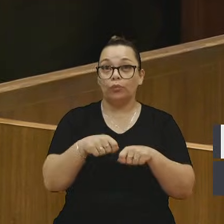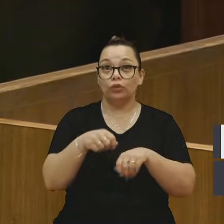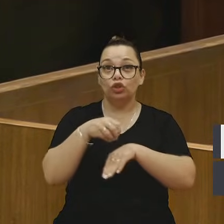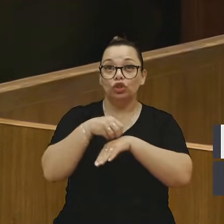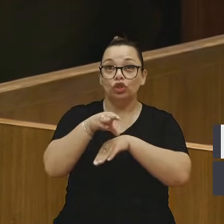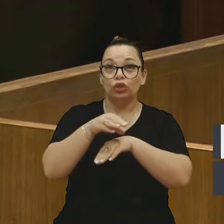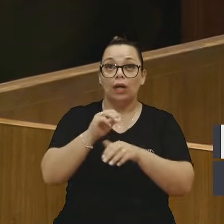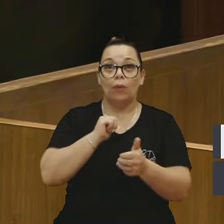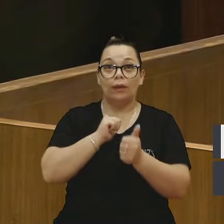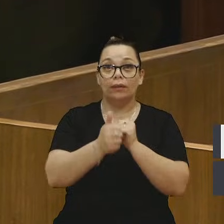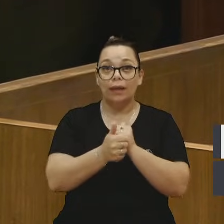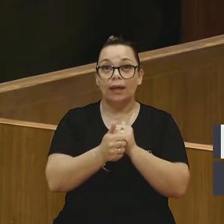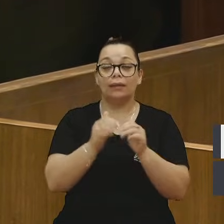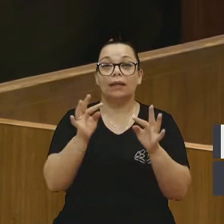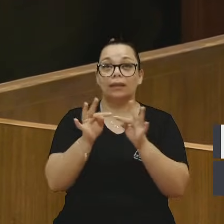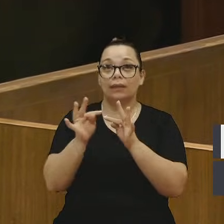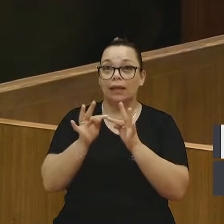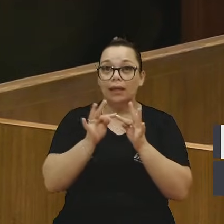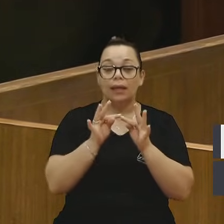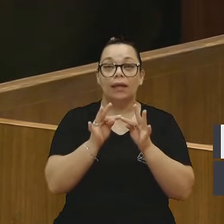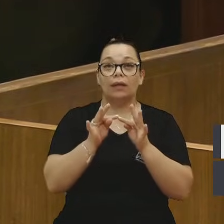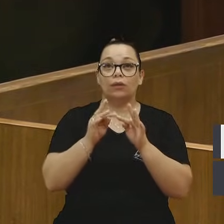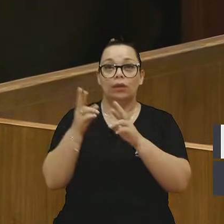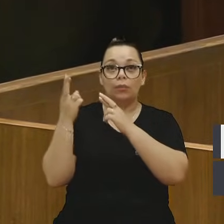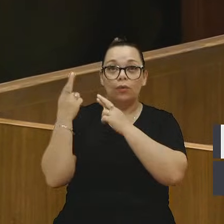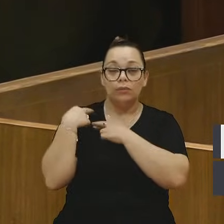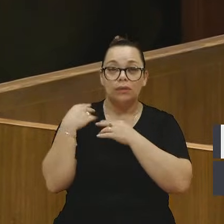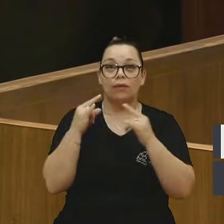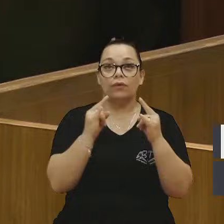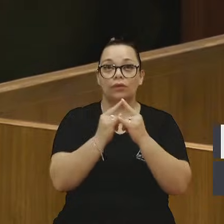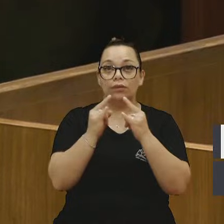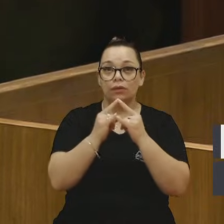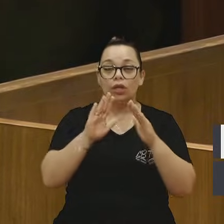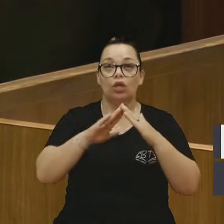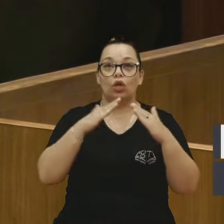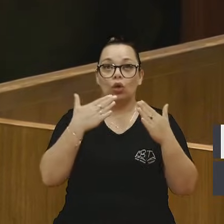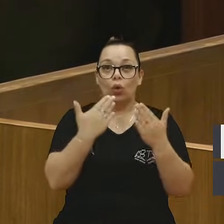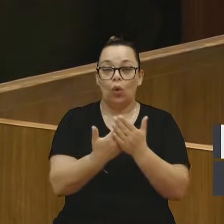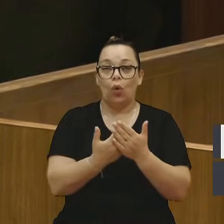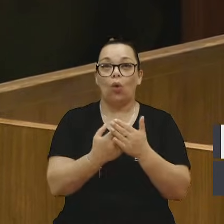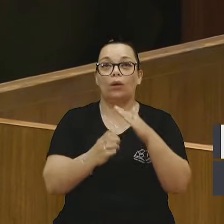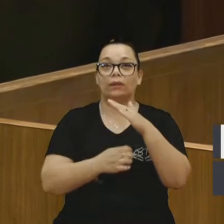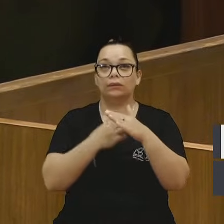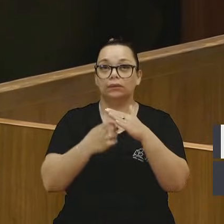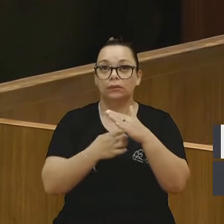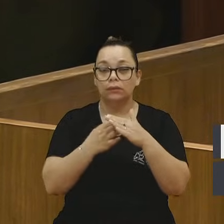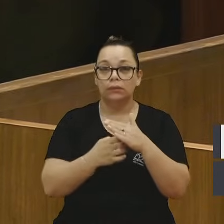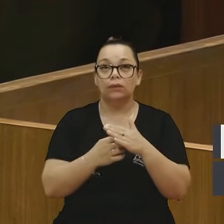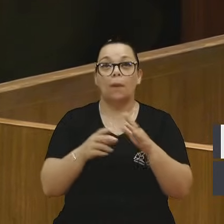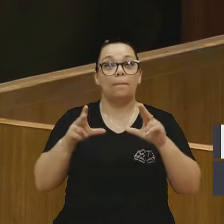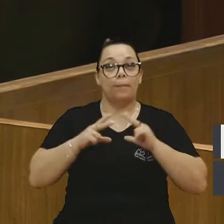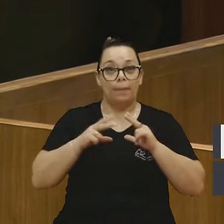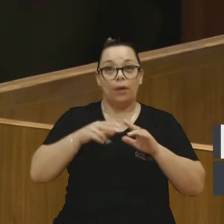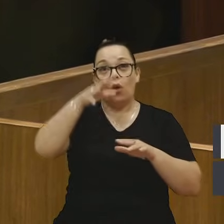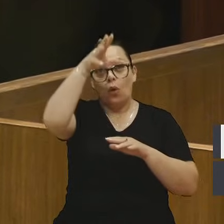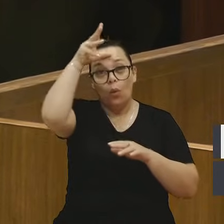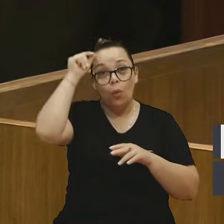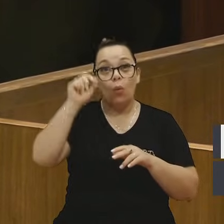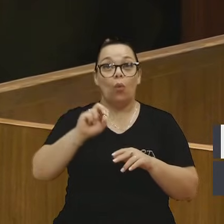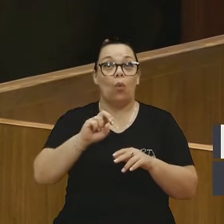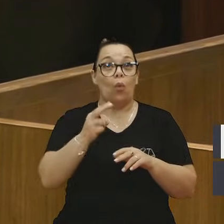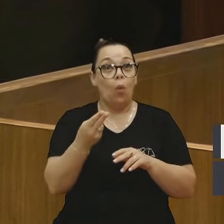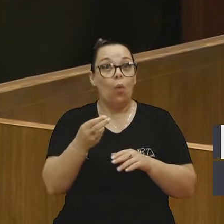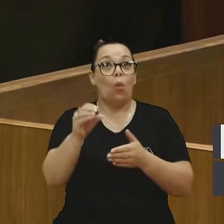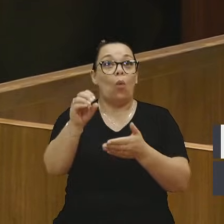os atletas, técnicos, dirigentes, entidades, escolas, instituições públicas ou privadas com ou sem